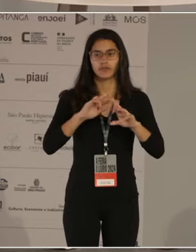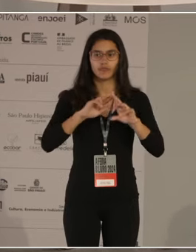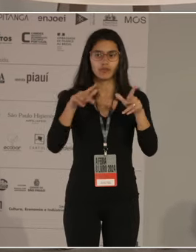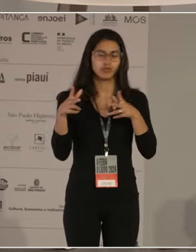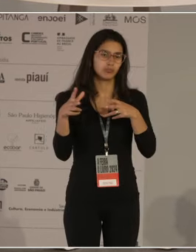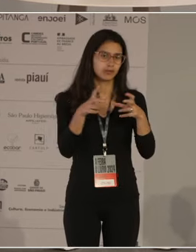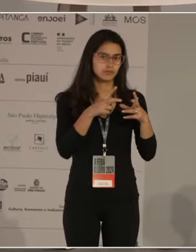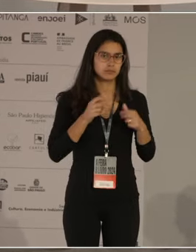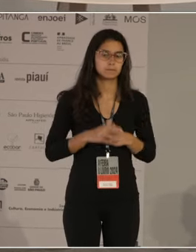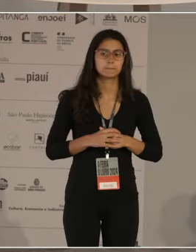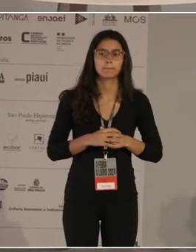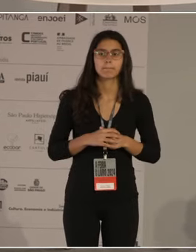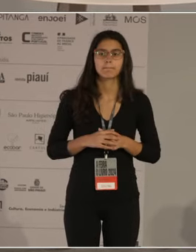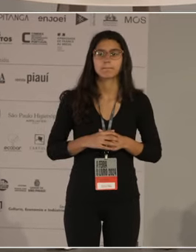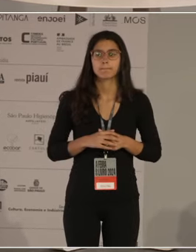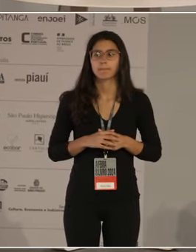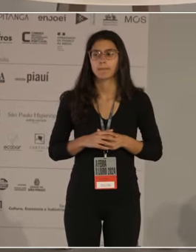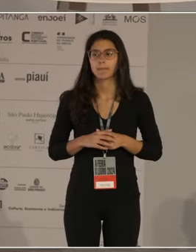né? E